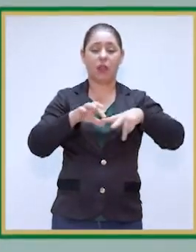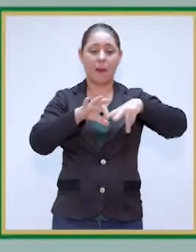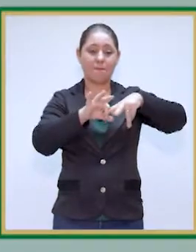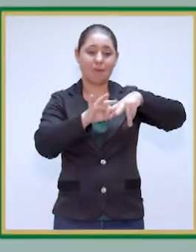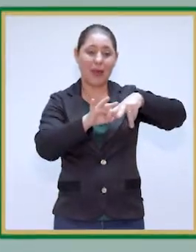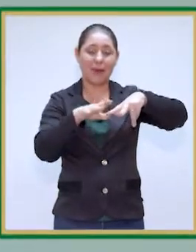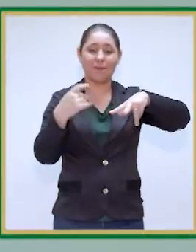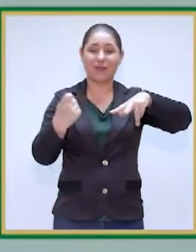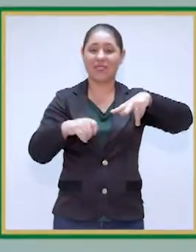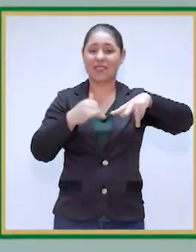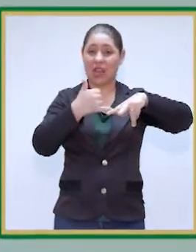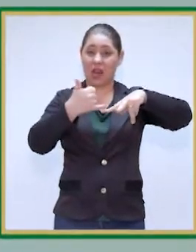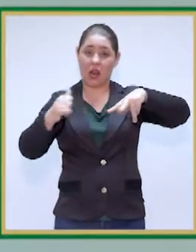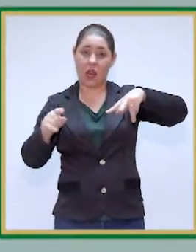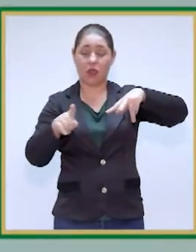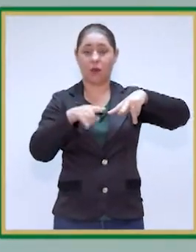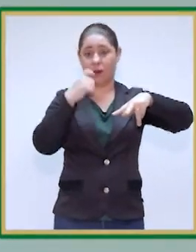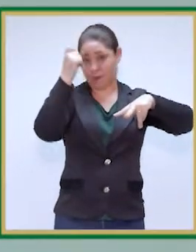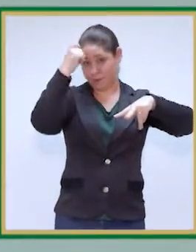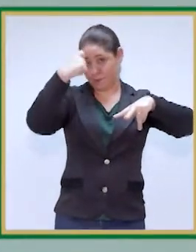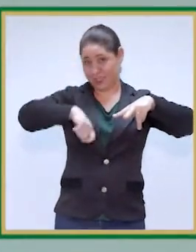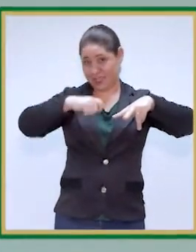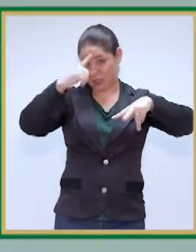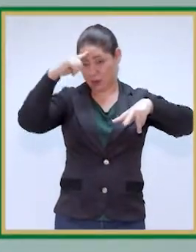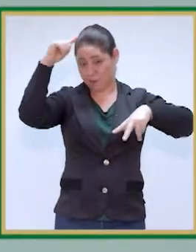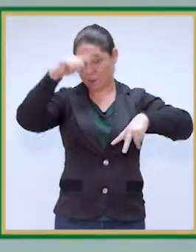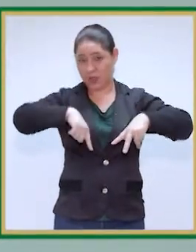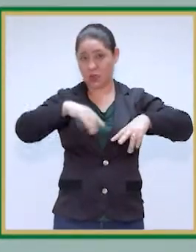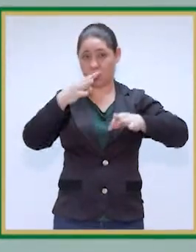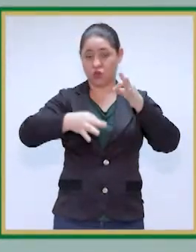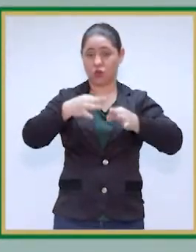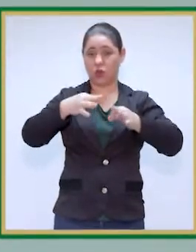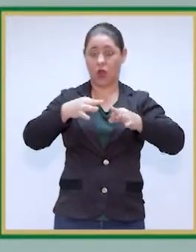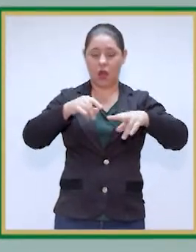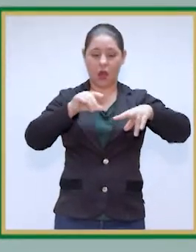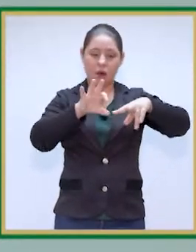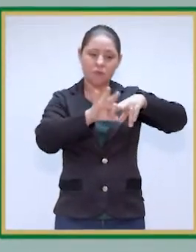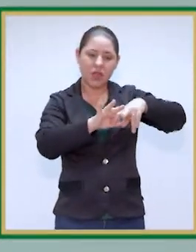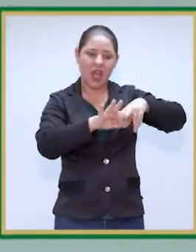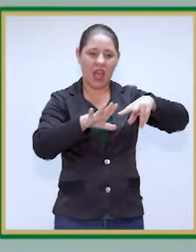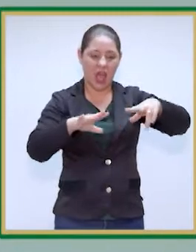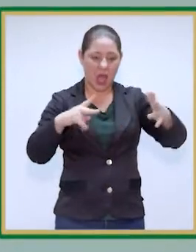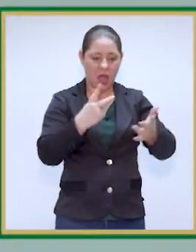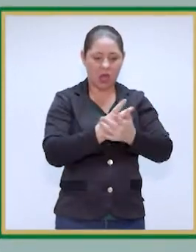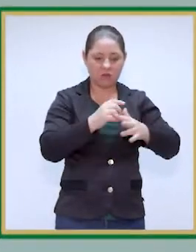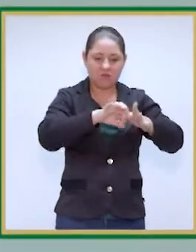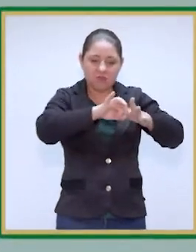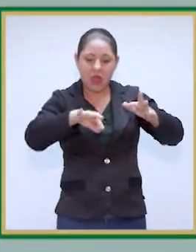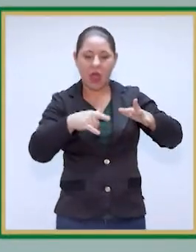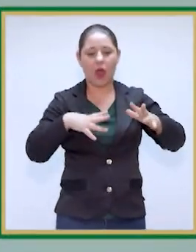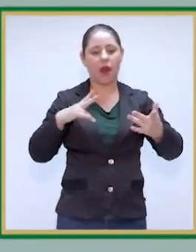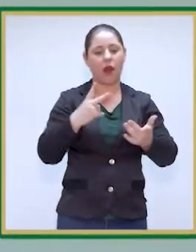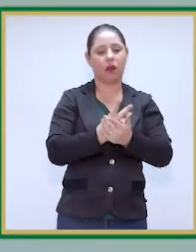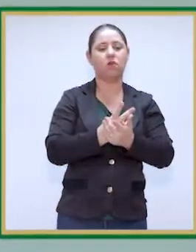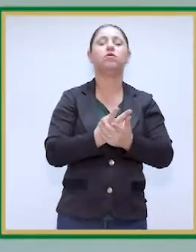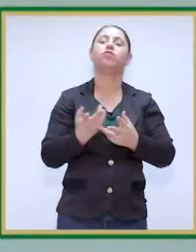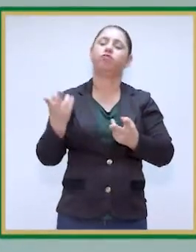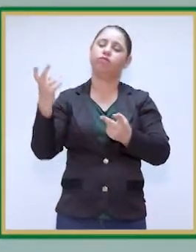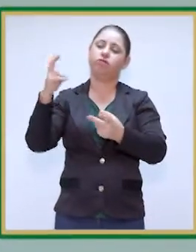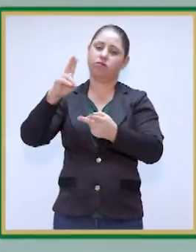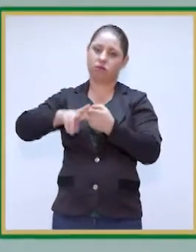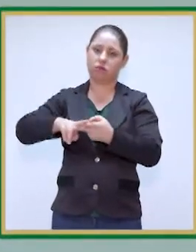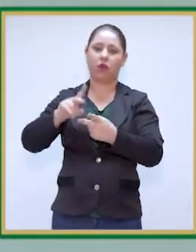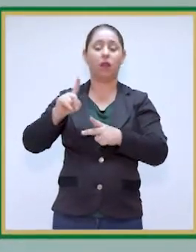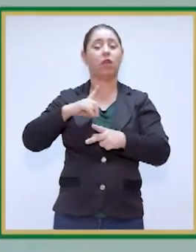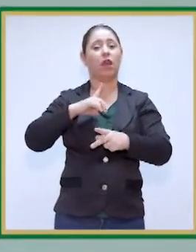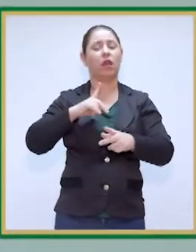visão dependeria de uma decisão para ser decretada a prisão, após o descumprimento da monitoração eletrônica, então envolve todas essas